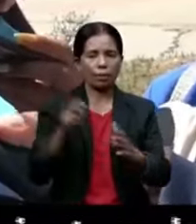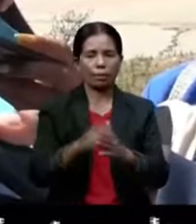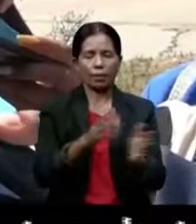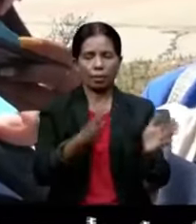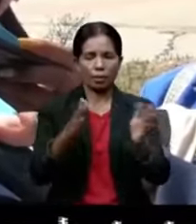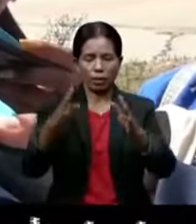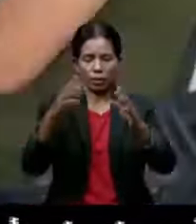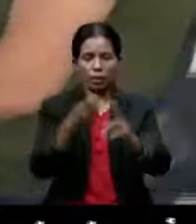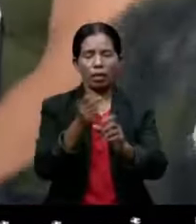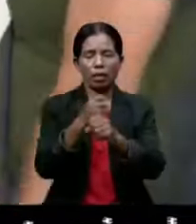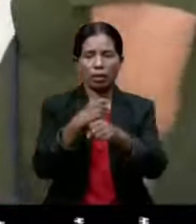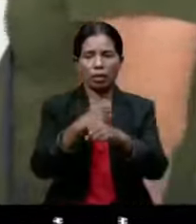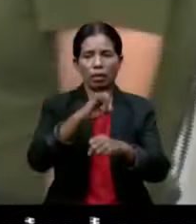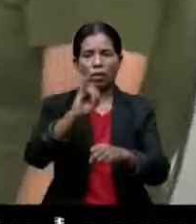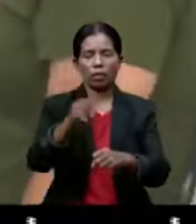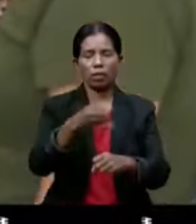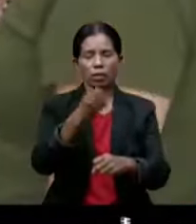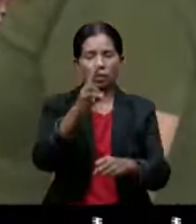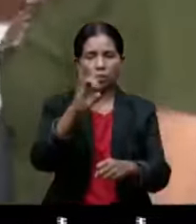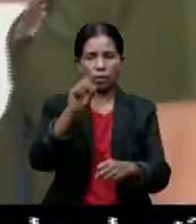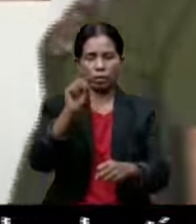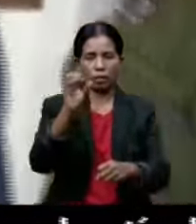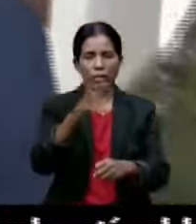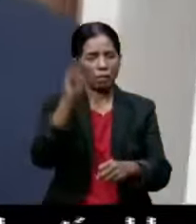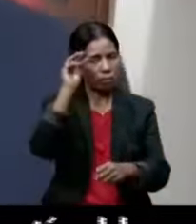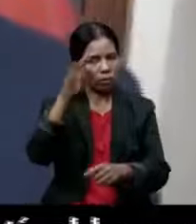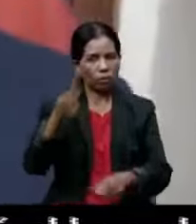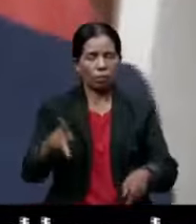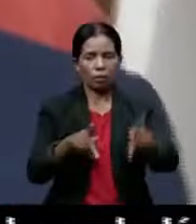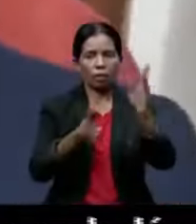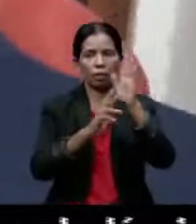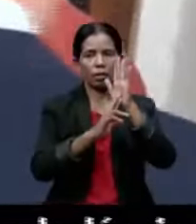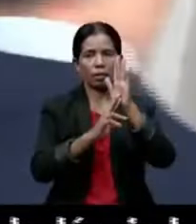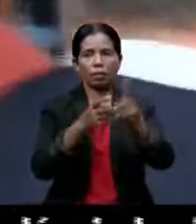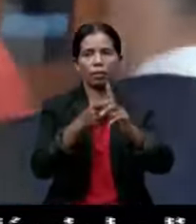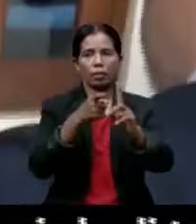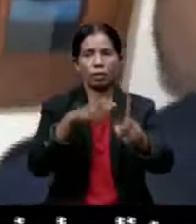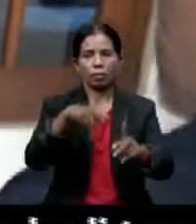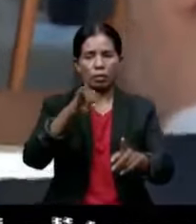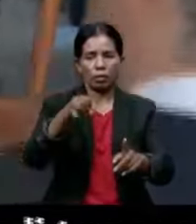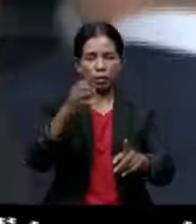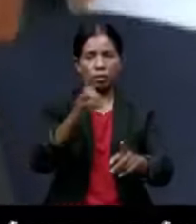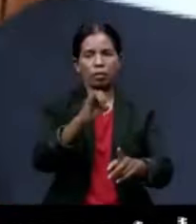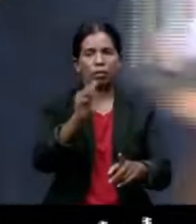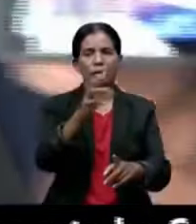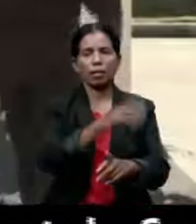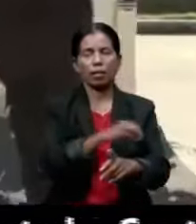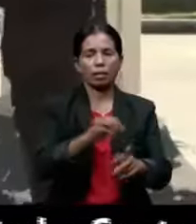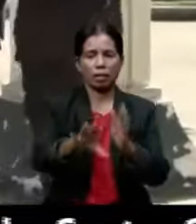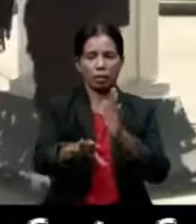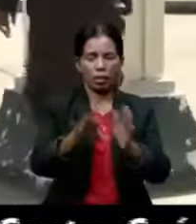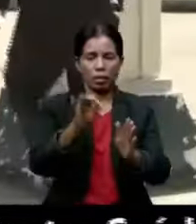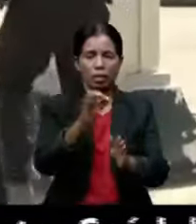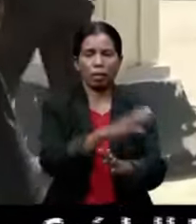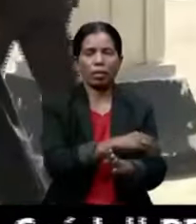né preside Rússia Juíza Jacinta Correia, Ministério Público representa Rússia Procurador Jacinto Babo, arguido reta assistência